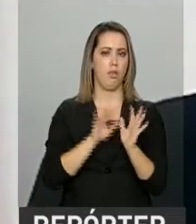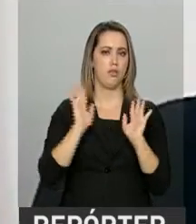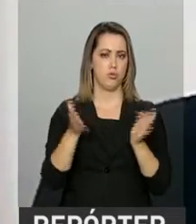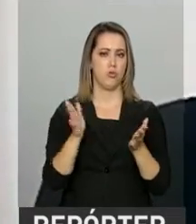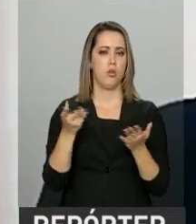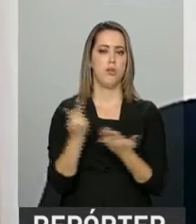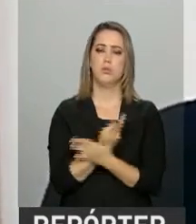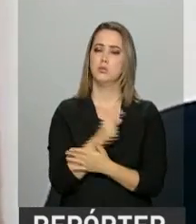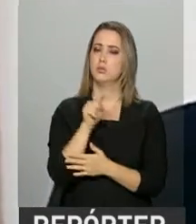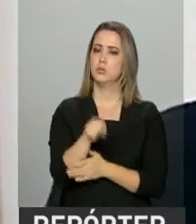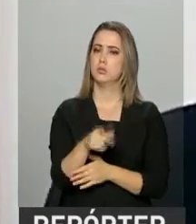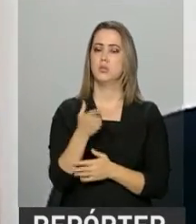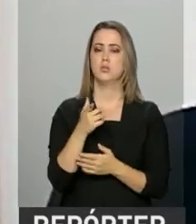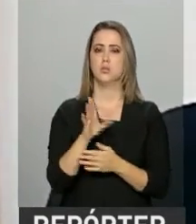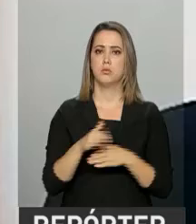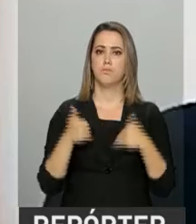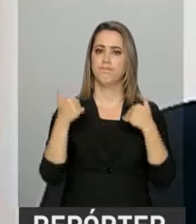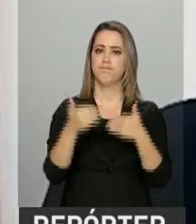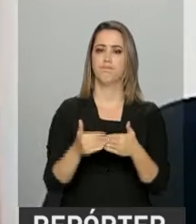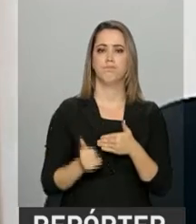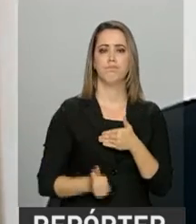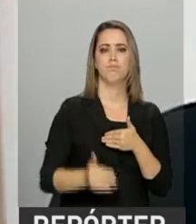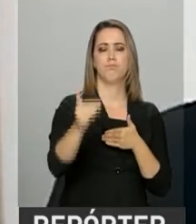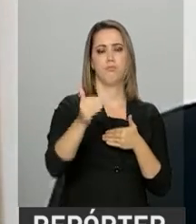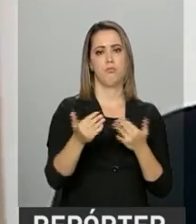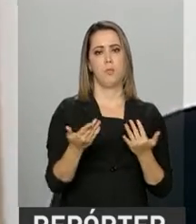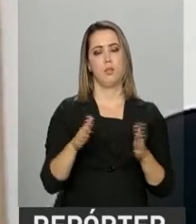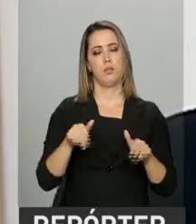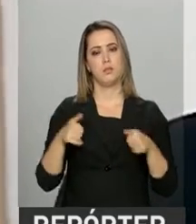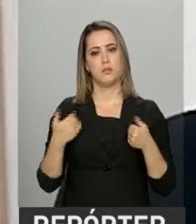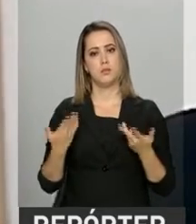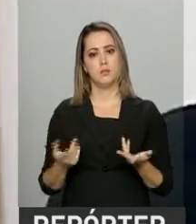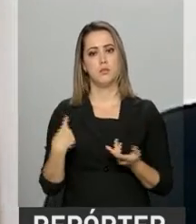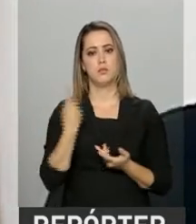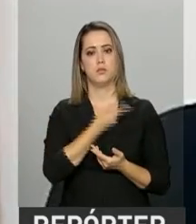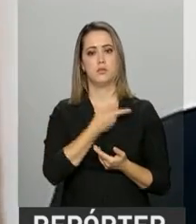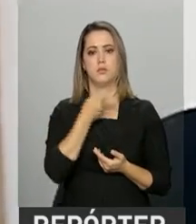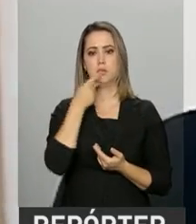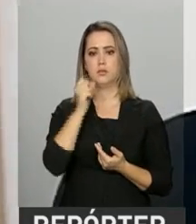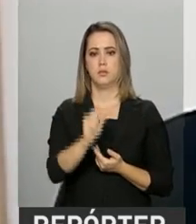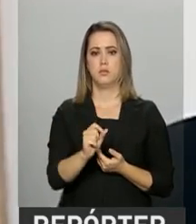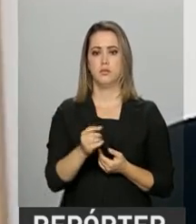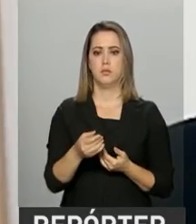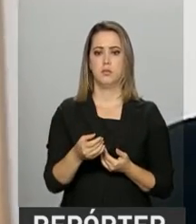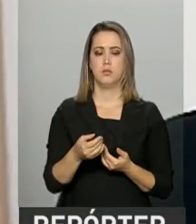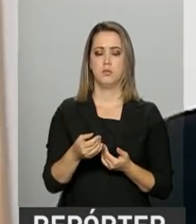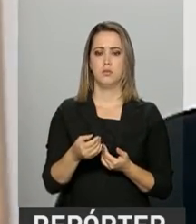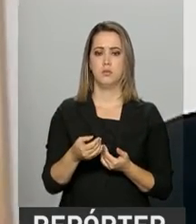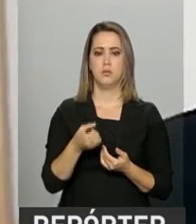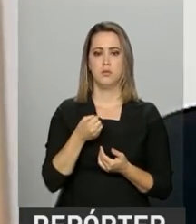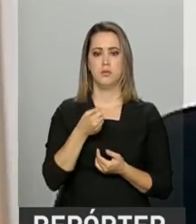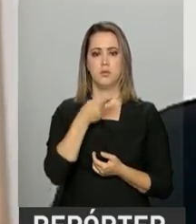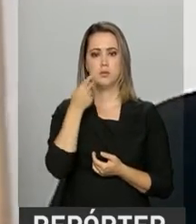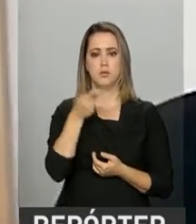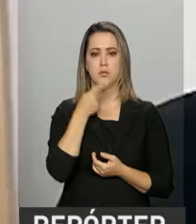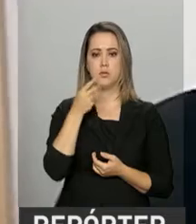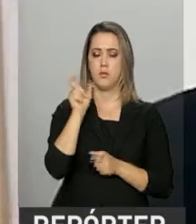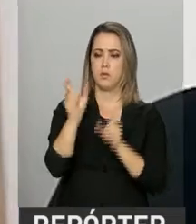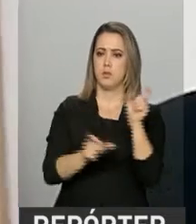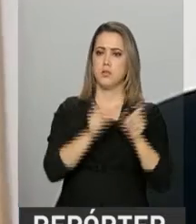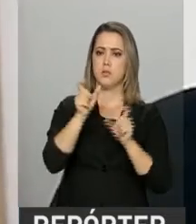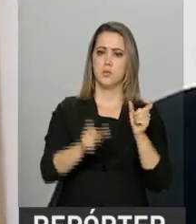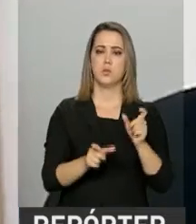que irá em frente. Portanto, nós gostaríamos de transmitir às pessoas,